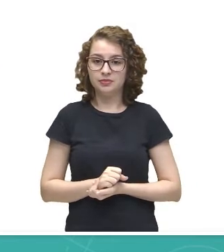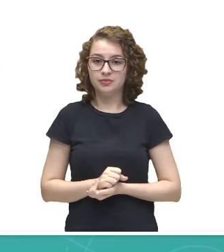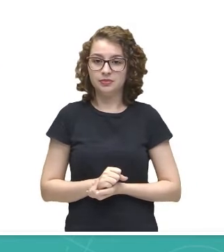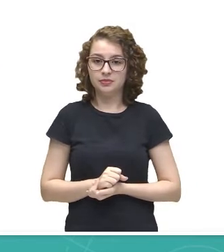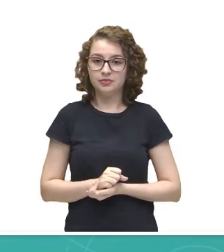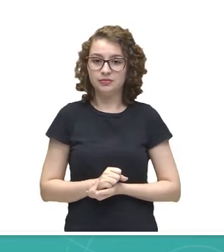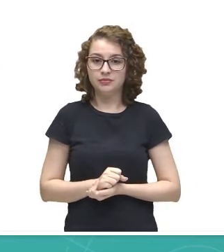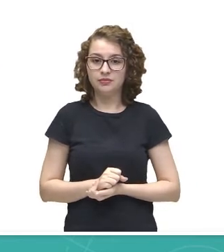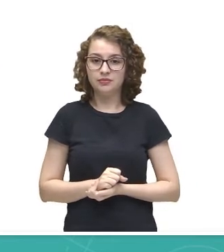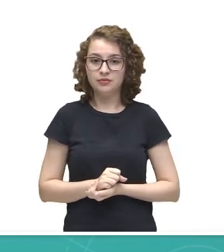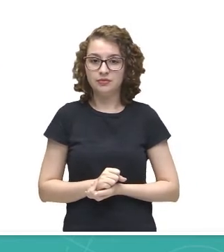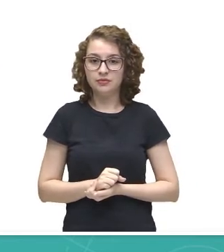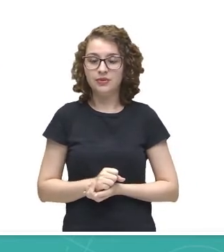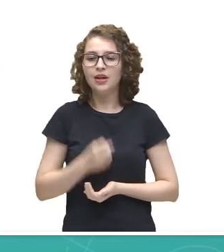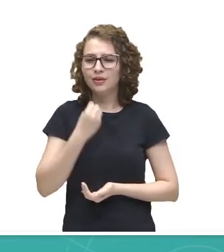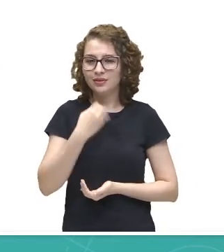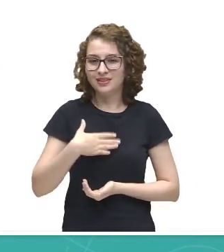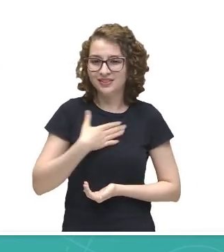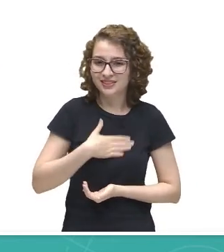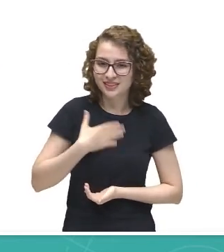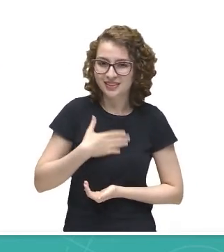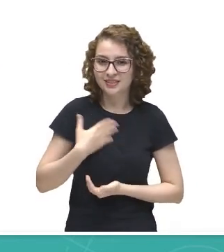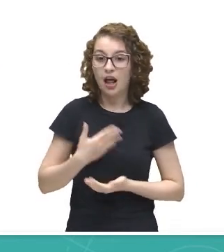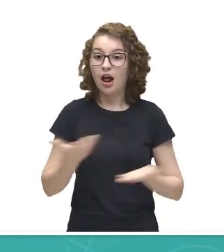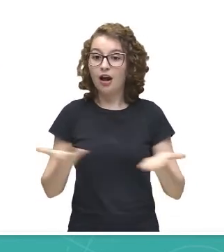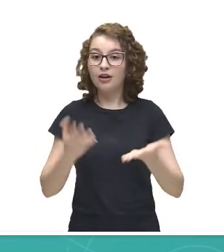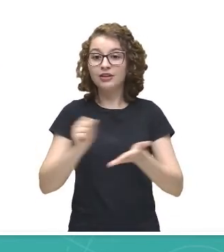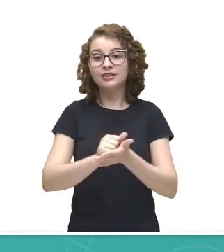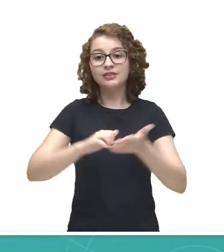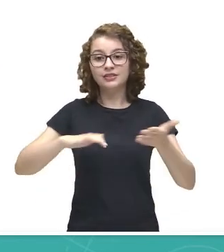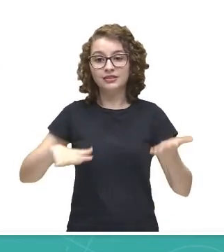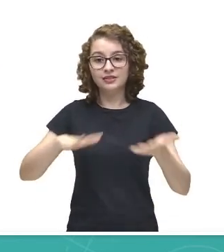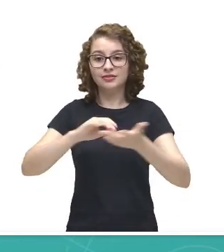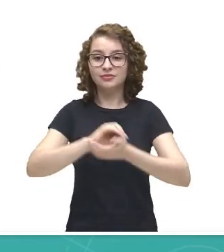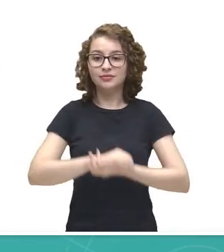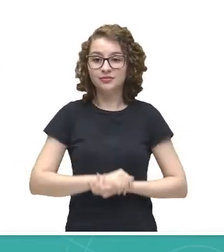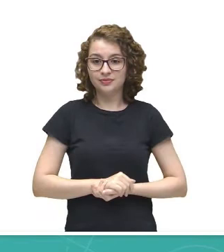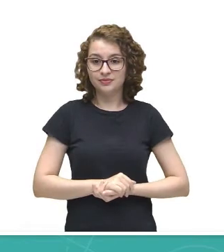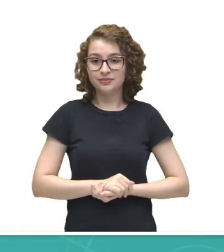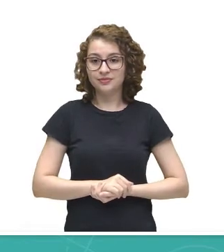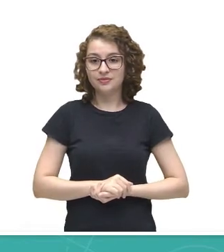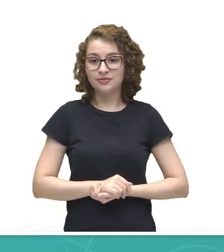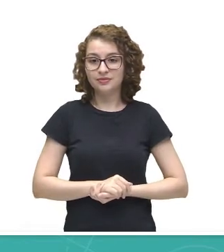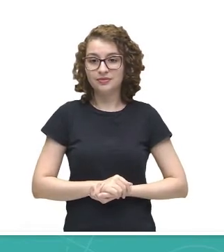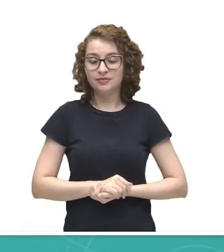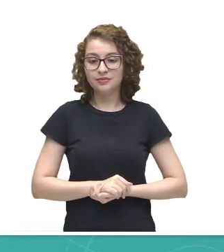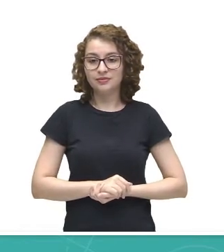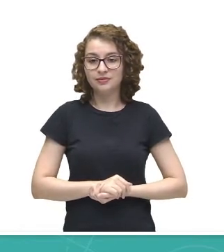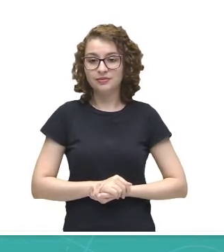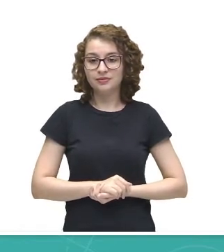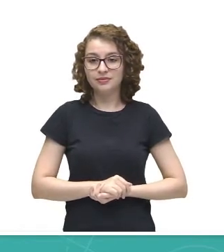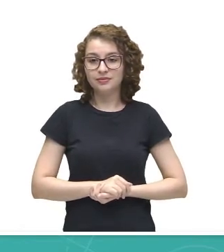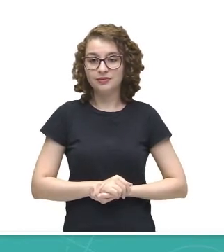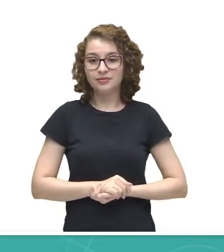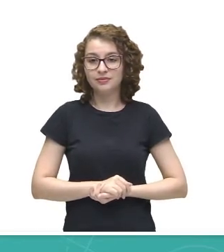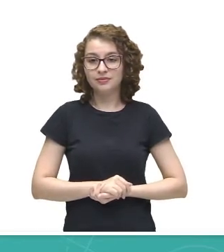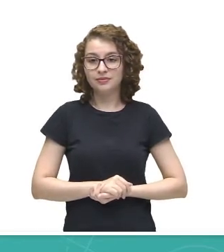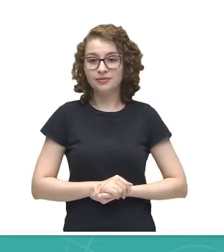envelhecimento senescente. Espero que vocês tenham gostado e vamos à nossa dinâmica local interativa.